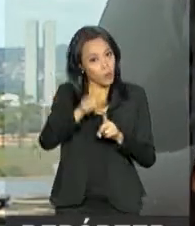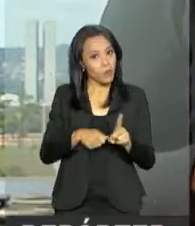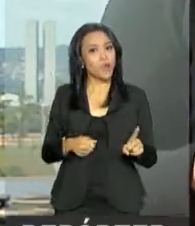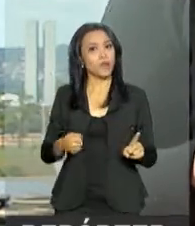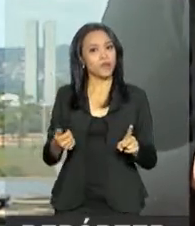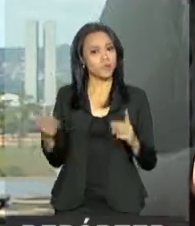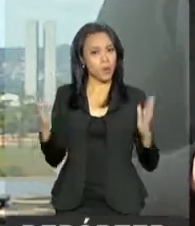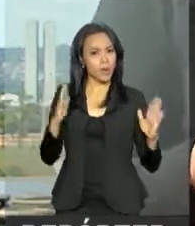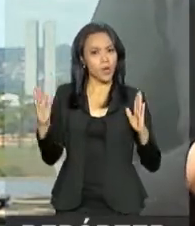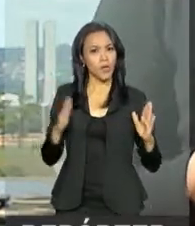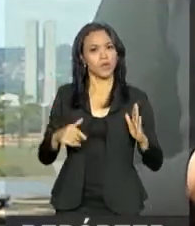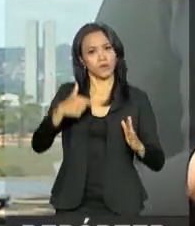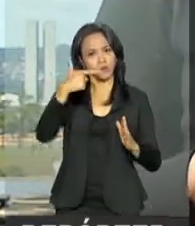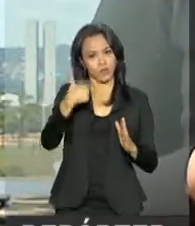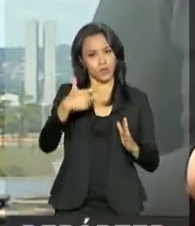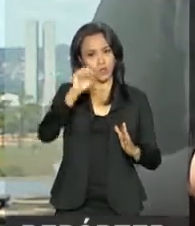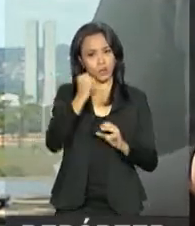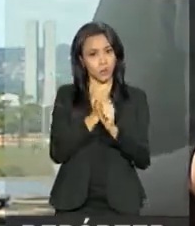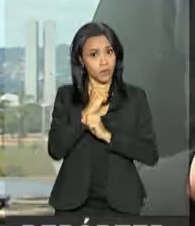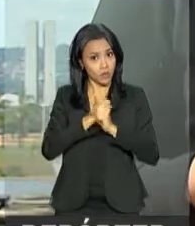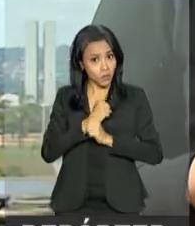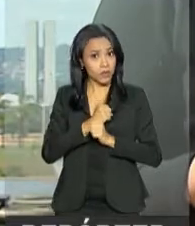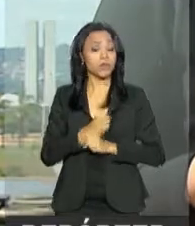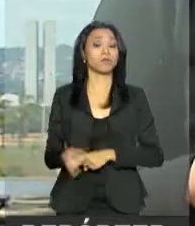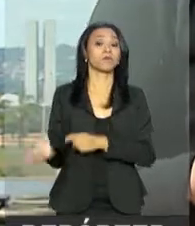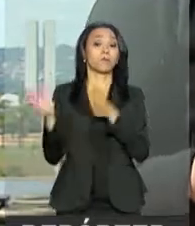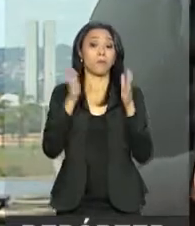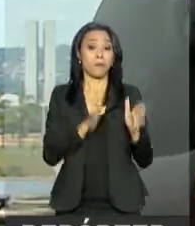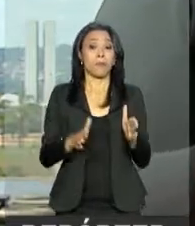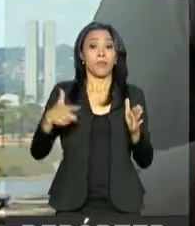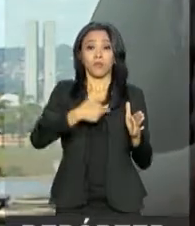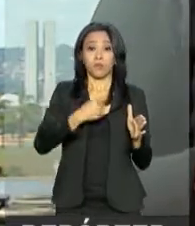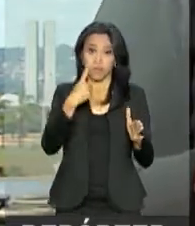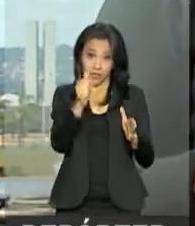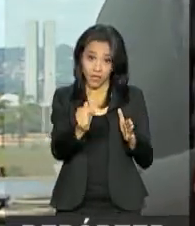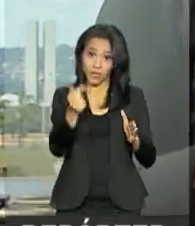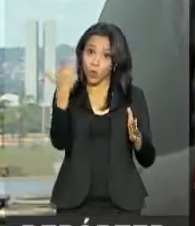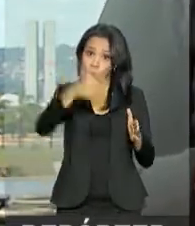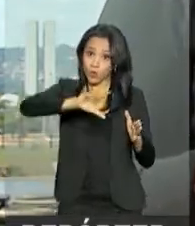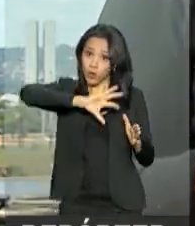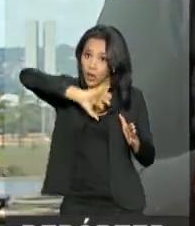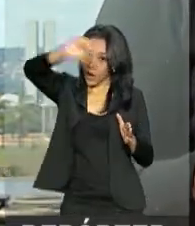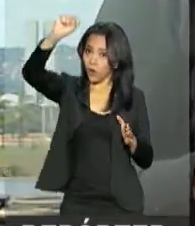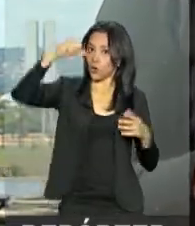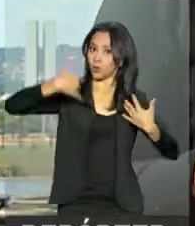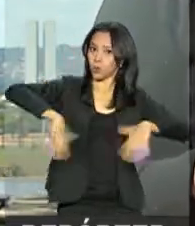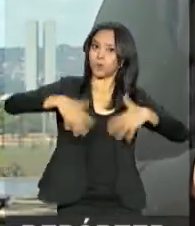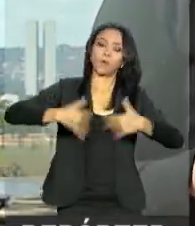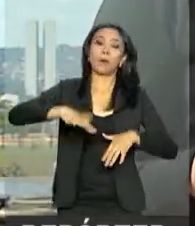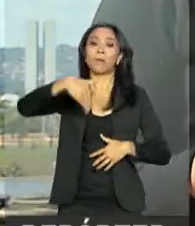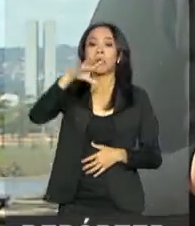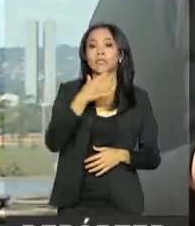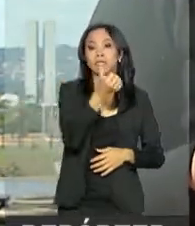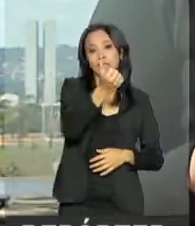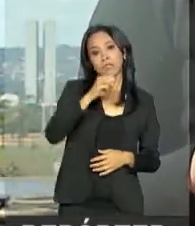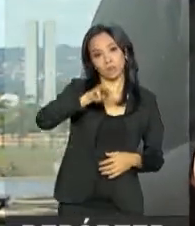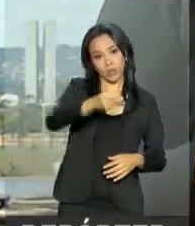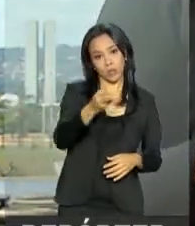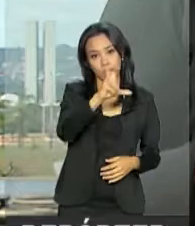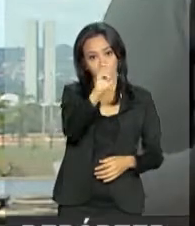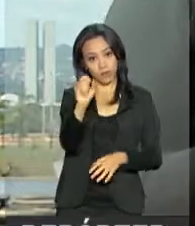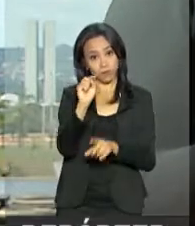dos últimos 28 anos. E em 2017, um outro recorde. Mais de 6 milhões e meio de